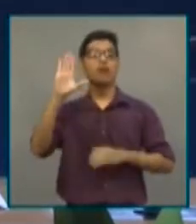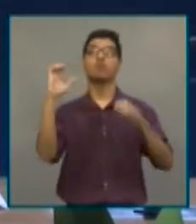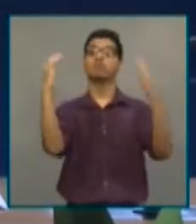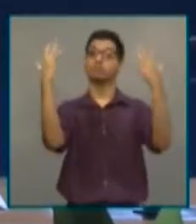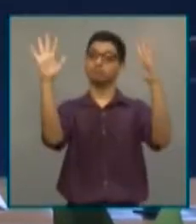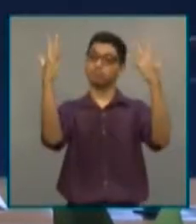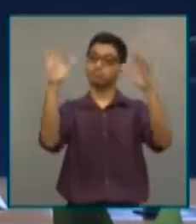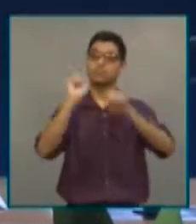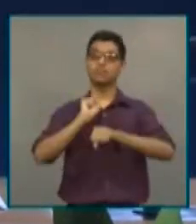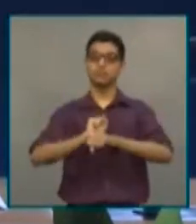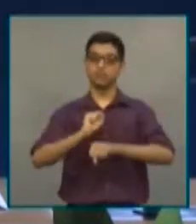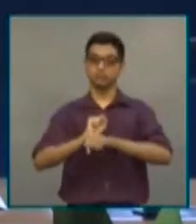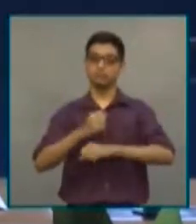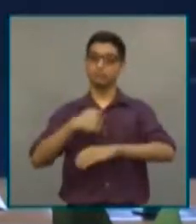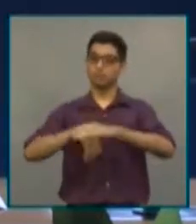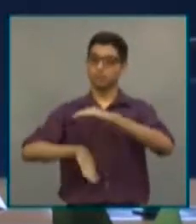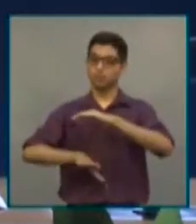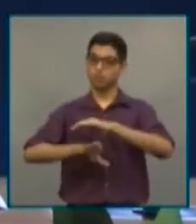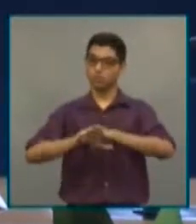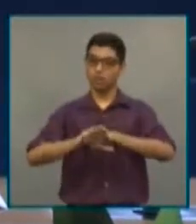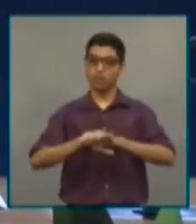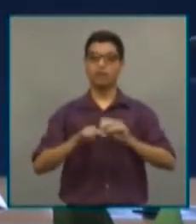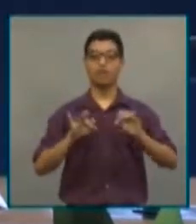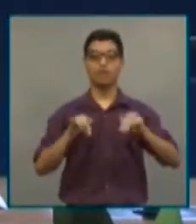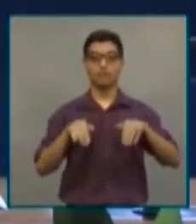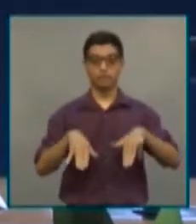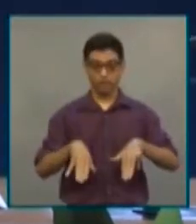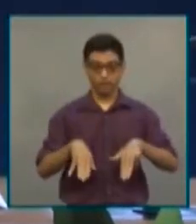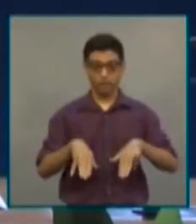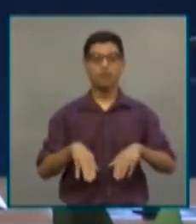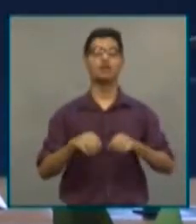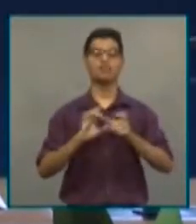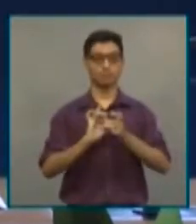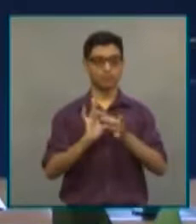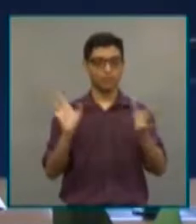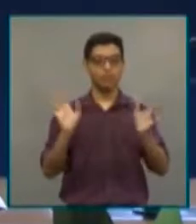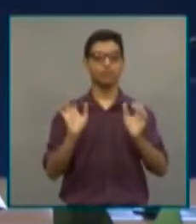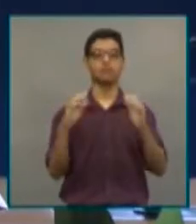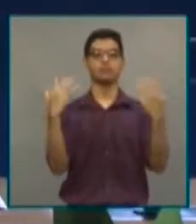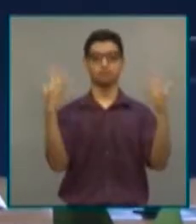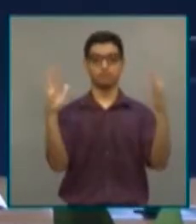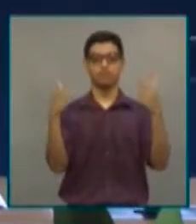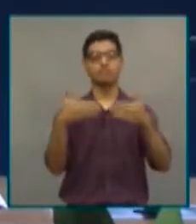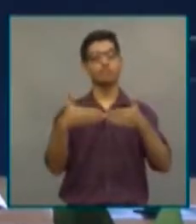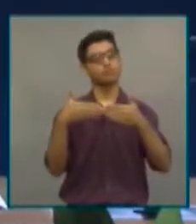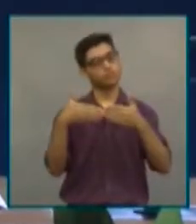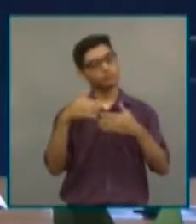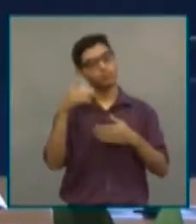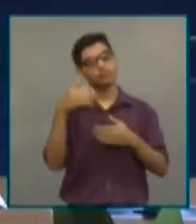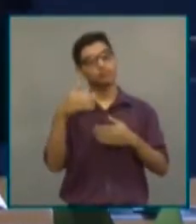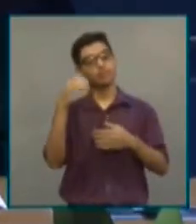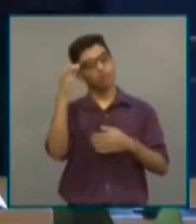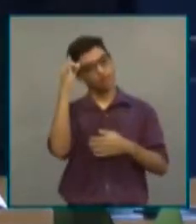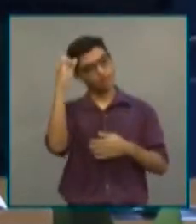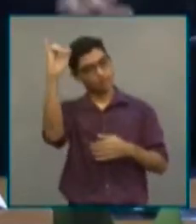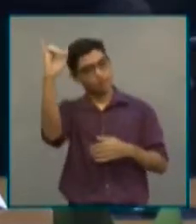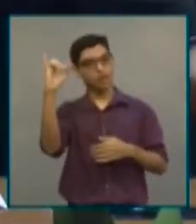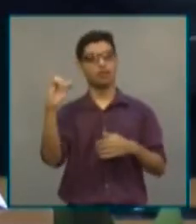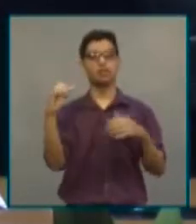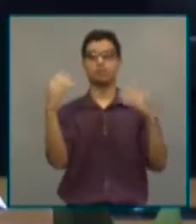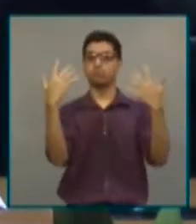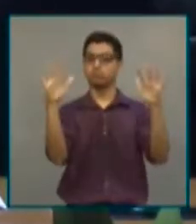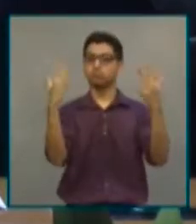dos candidatos. Peço a gentileza que os senhores convidados possam evitar o aplauso ou o apupo ou